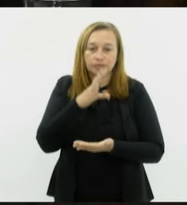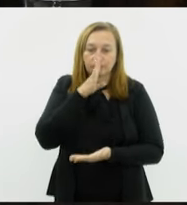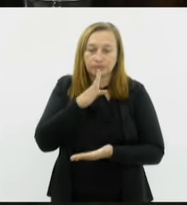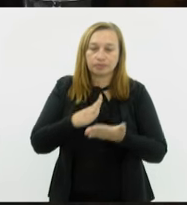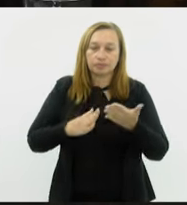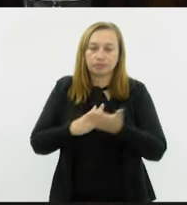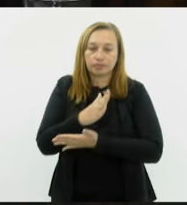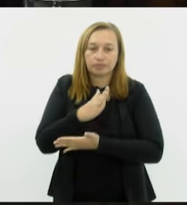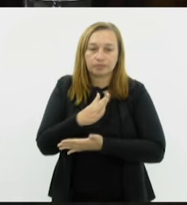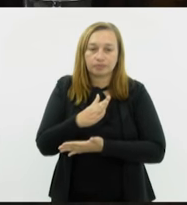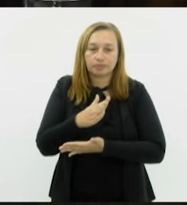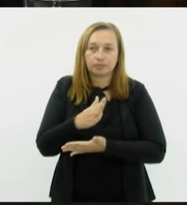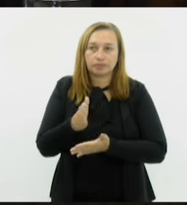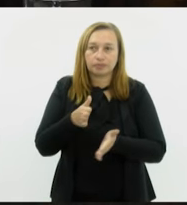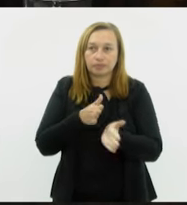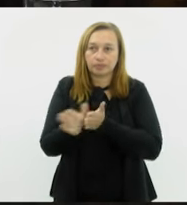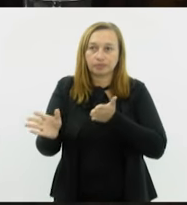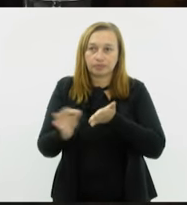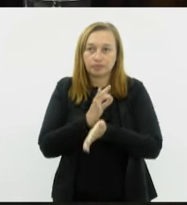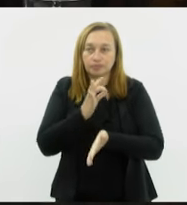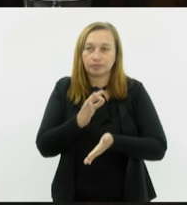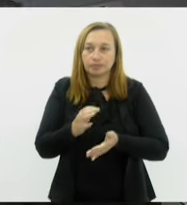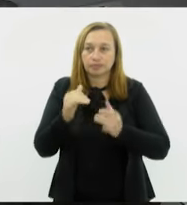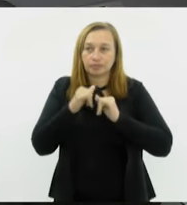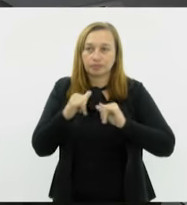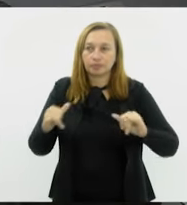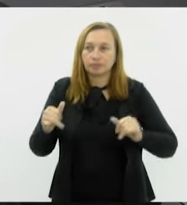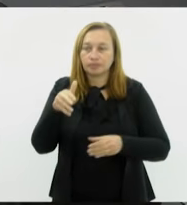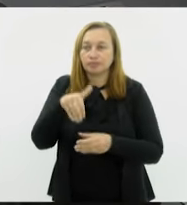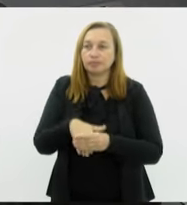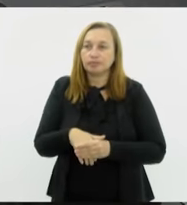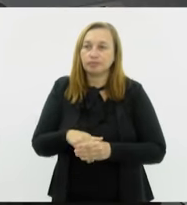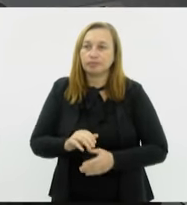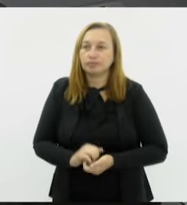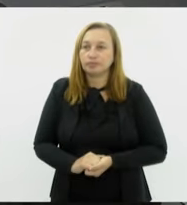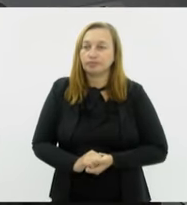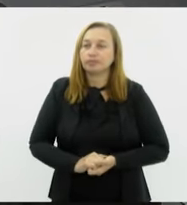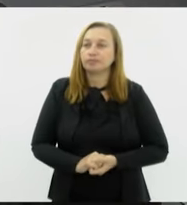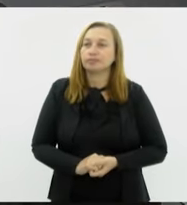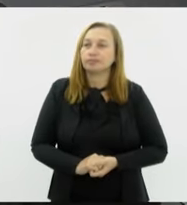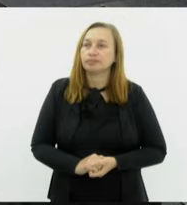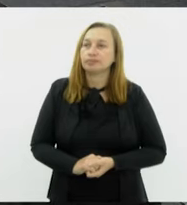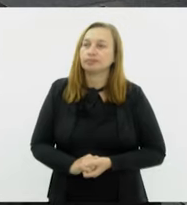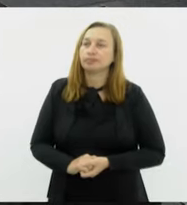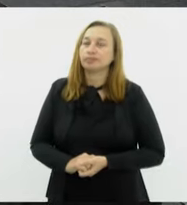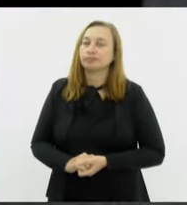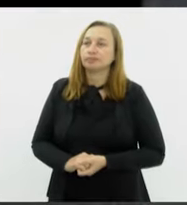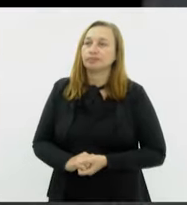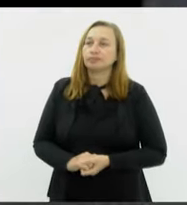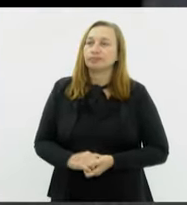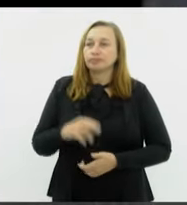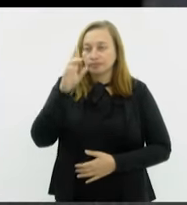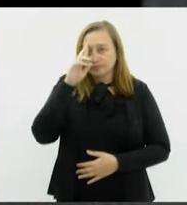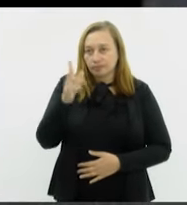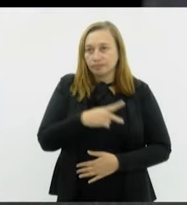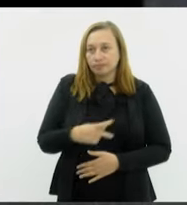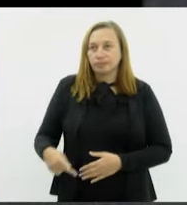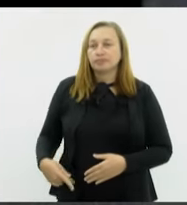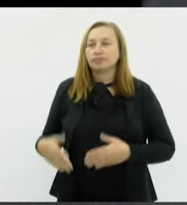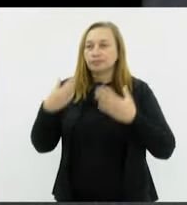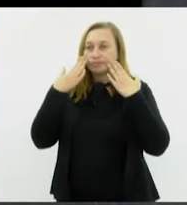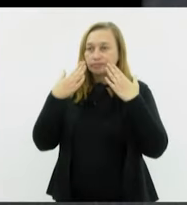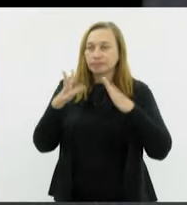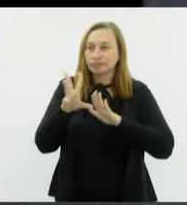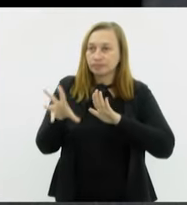estão, aprovado, vai autógrafo. Para declarar voto, senhora presidente. Para declaração de voto. Senhora presidente, eu apresentei uma